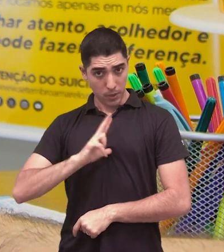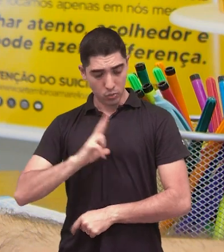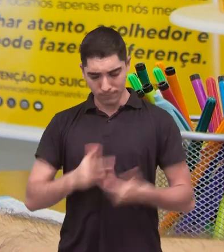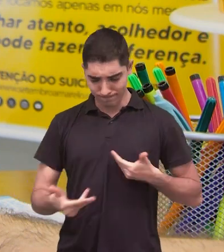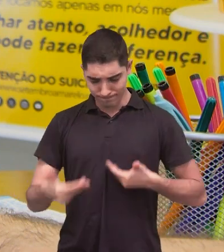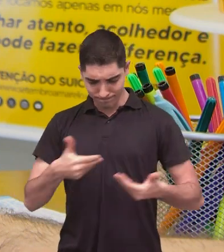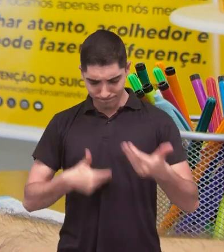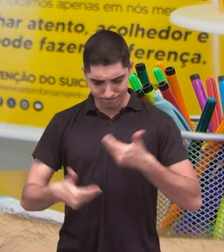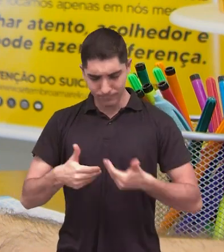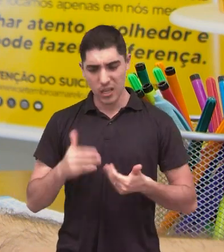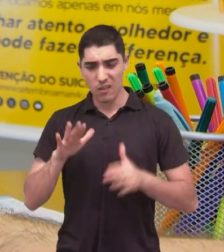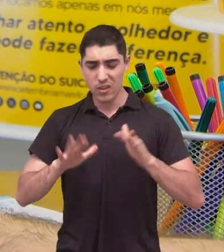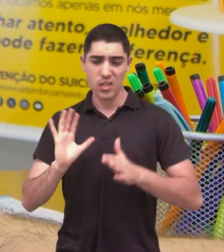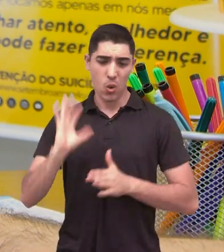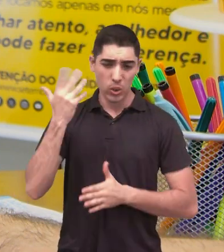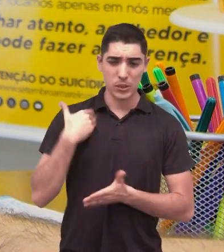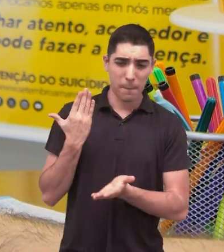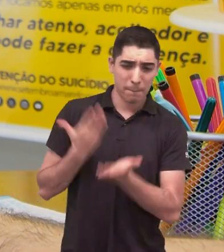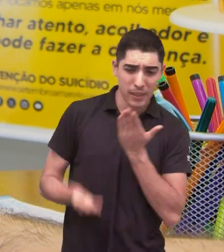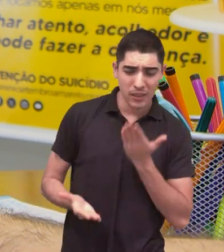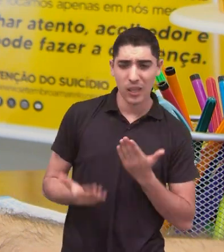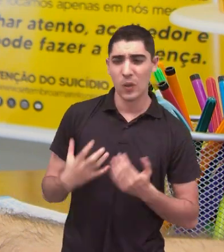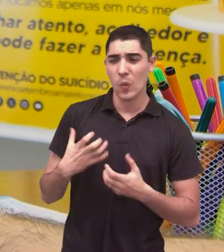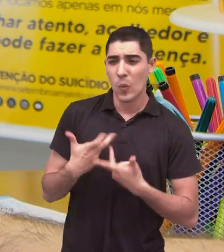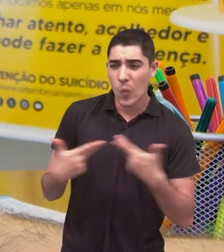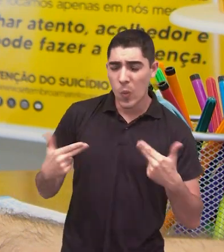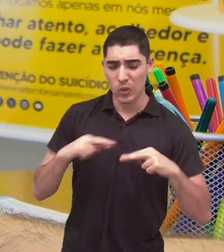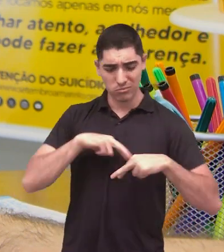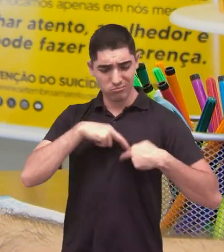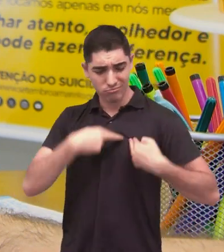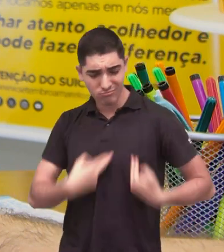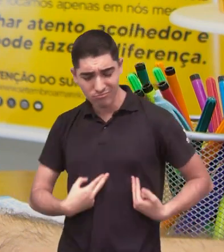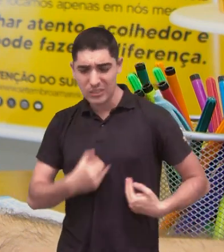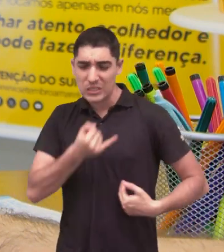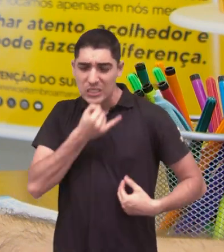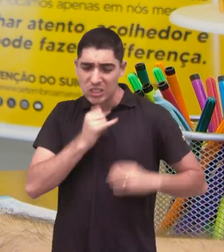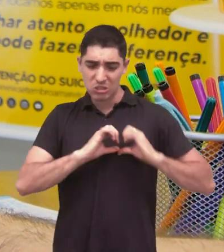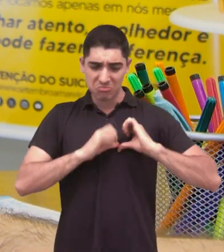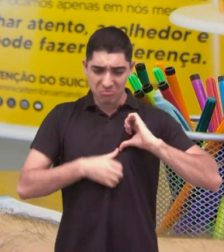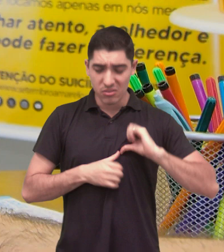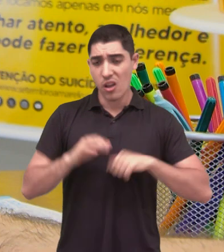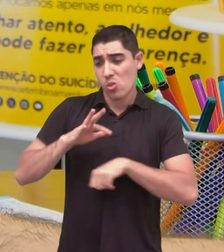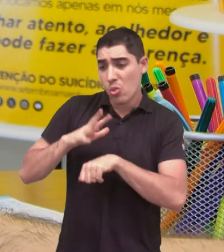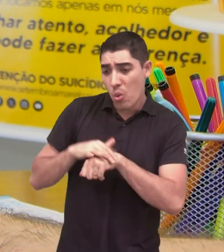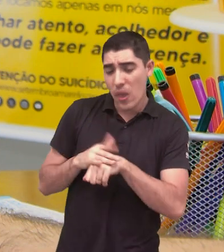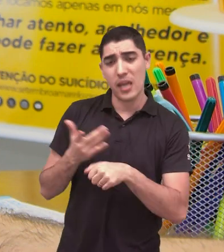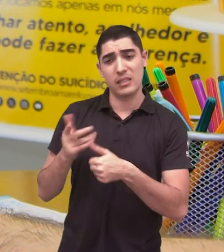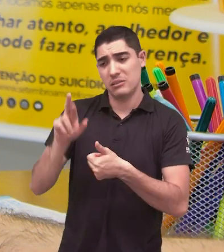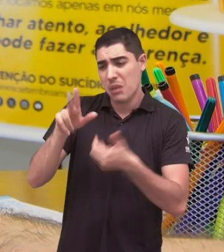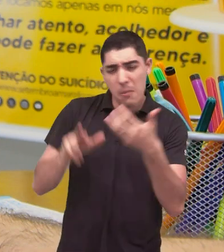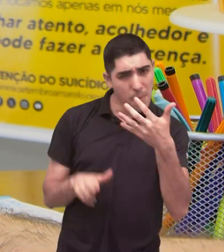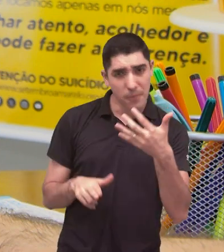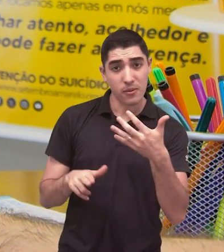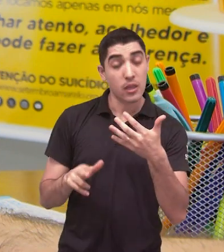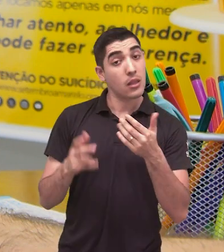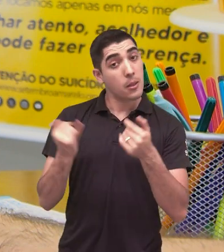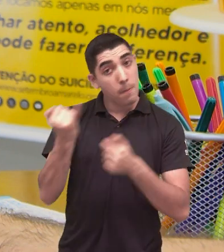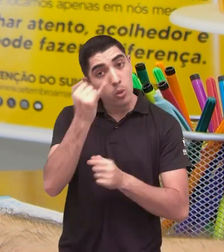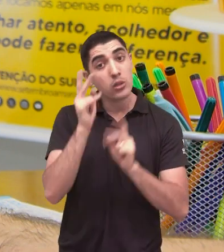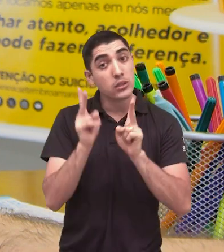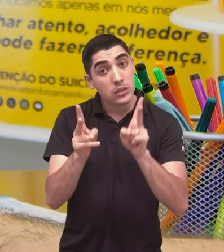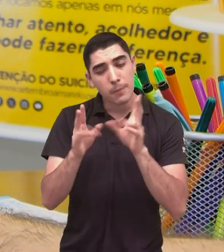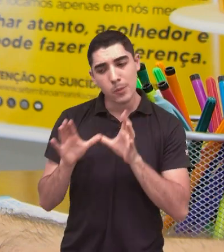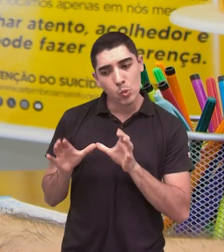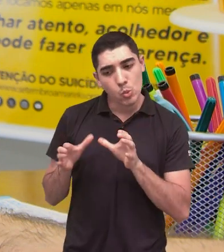elaborar aquilo que envolve perda, sofrimento, dificuldade, adoecimento, né? Então, estar junto